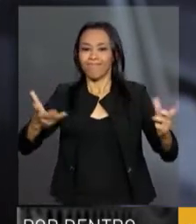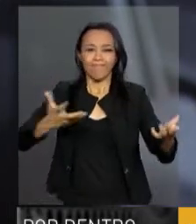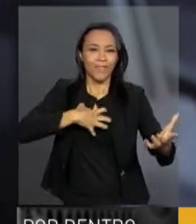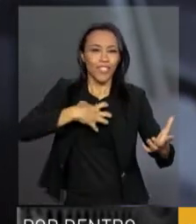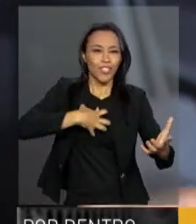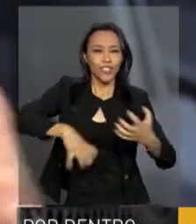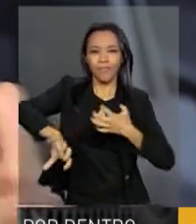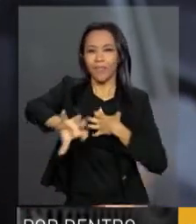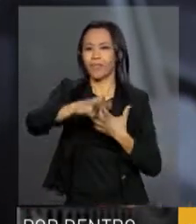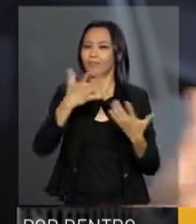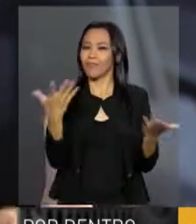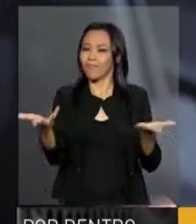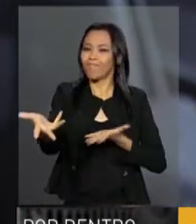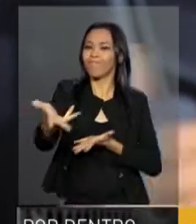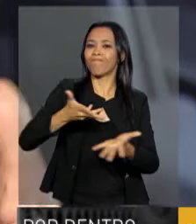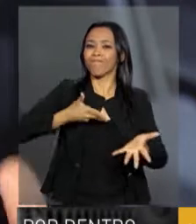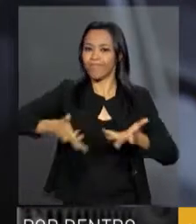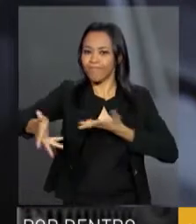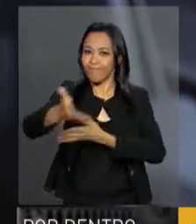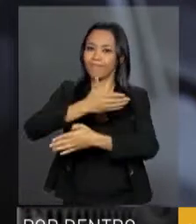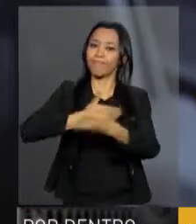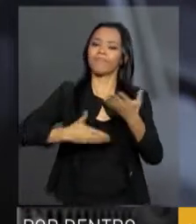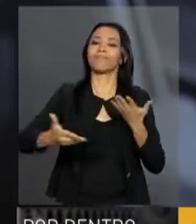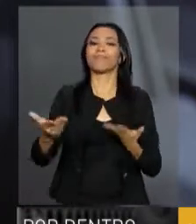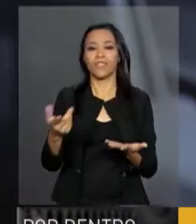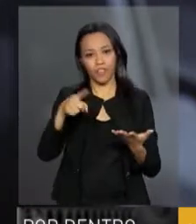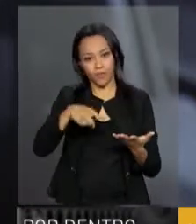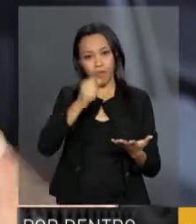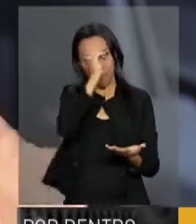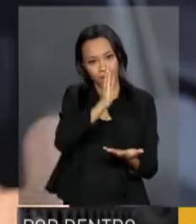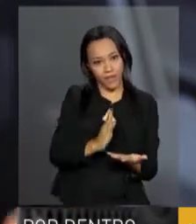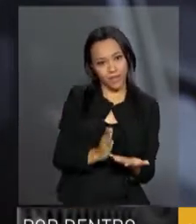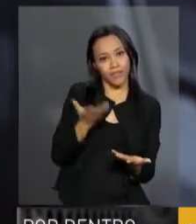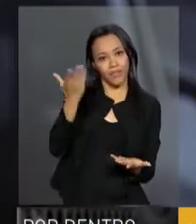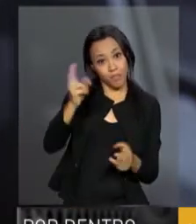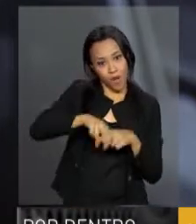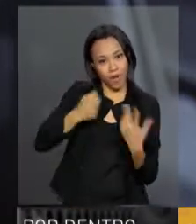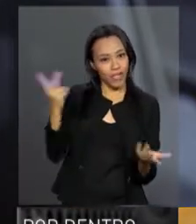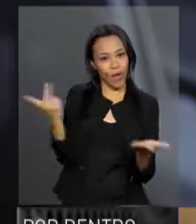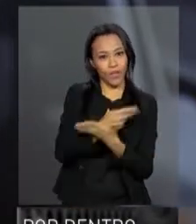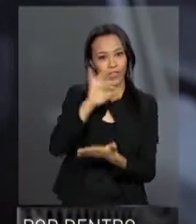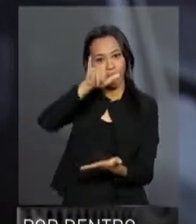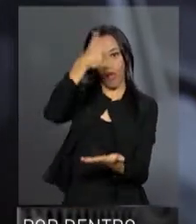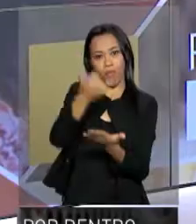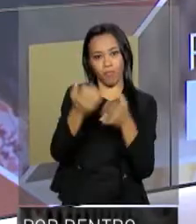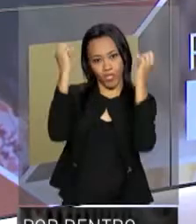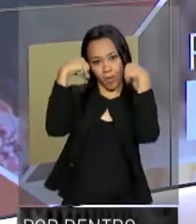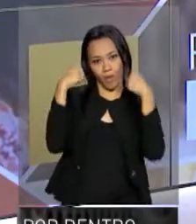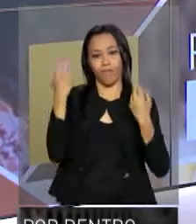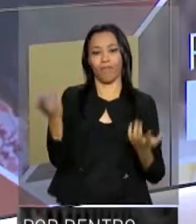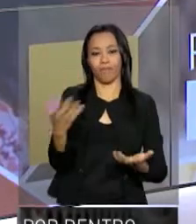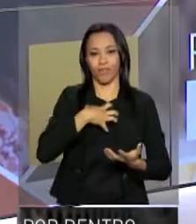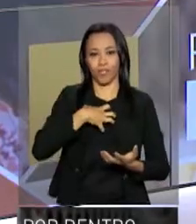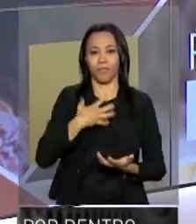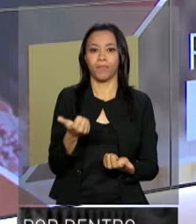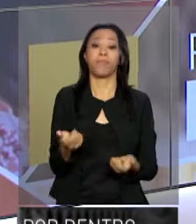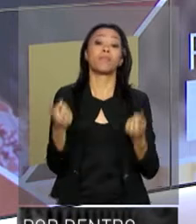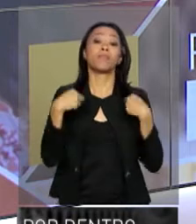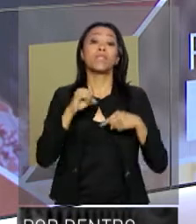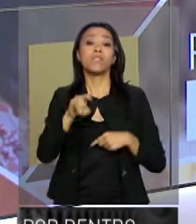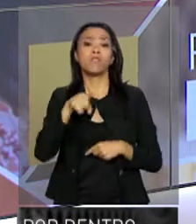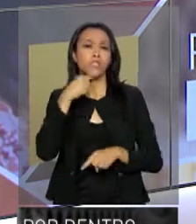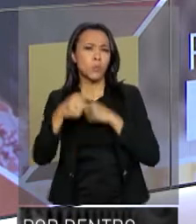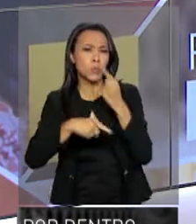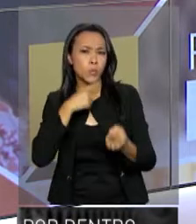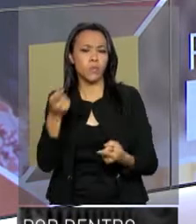esse sentimento que foi gerado e criado entre os brasileiros a partir da tragédia chapecoense. E se você tem